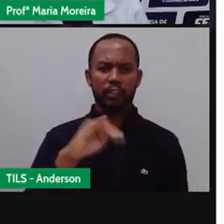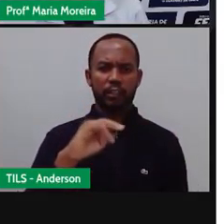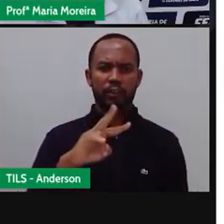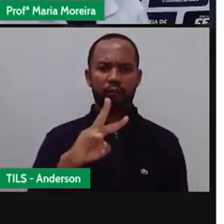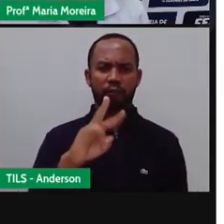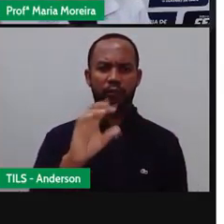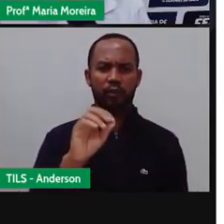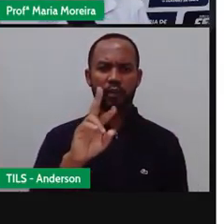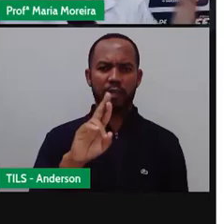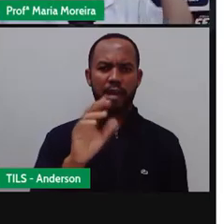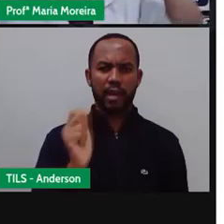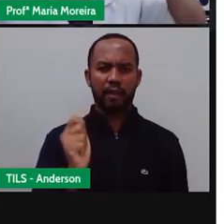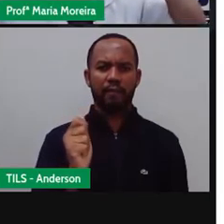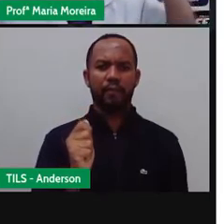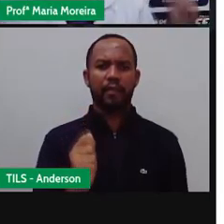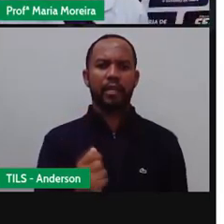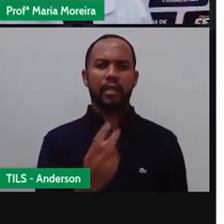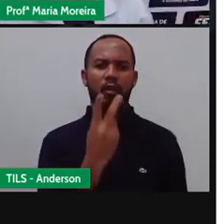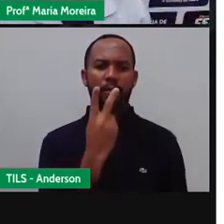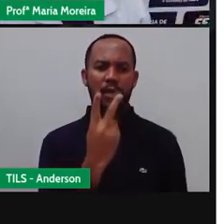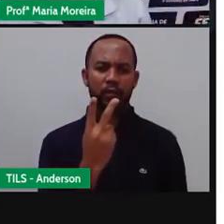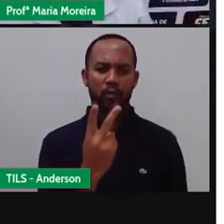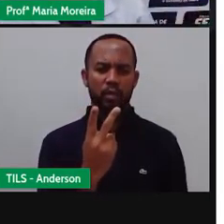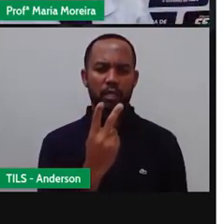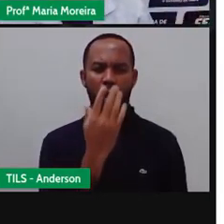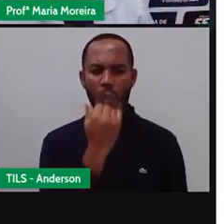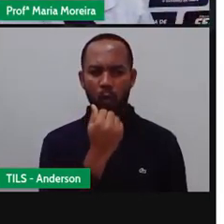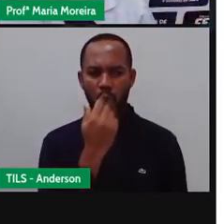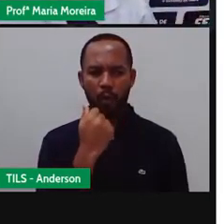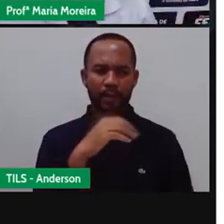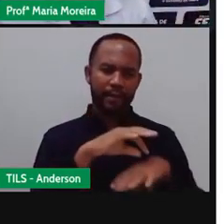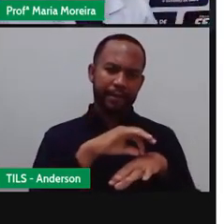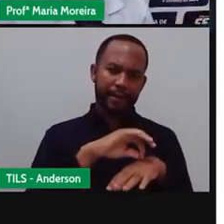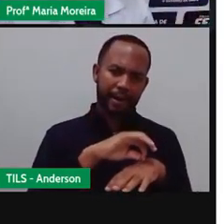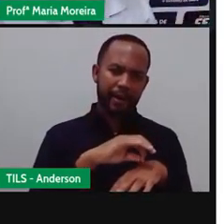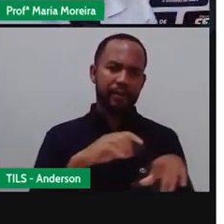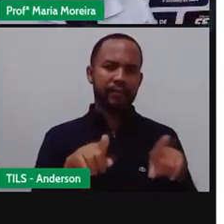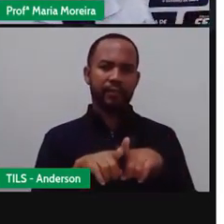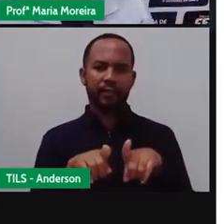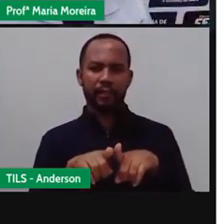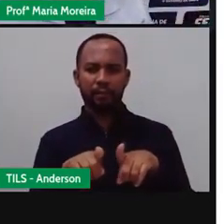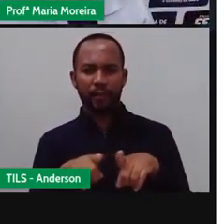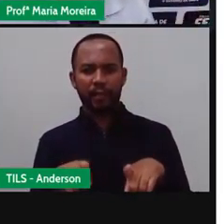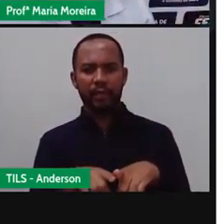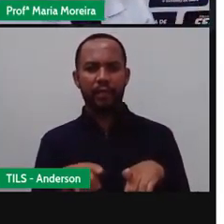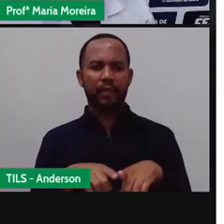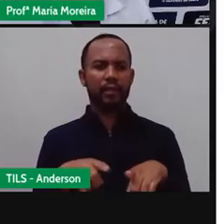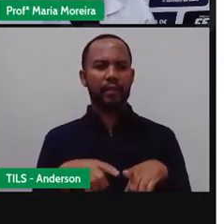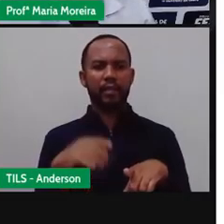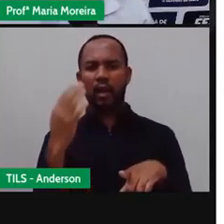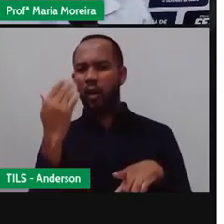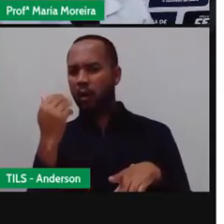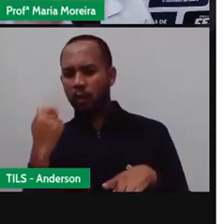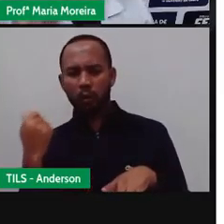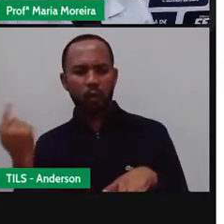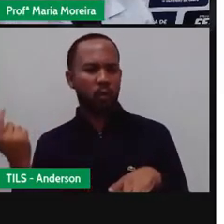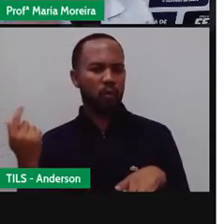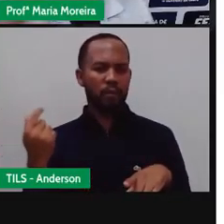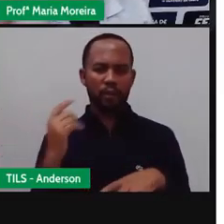E onívora que come o quê? As duas coisas. Ou seja, a maioria das formigas come de tudo, né? Bom,